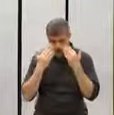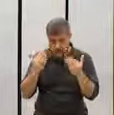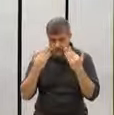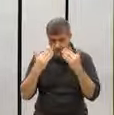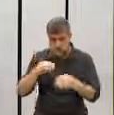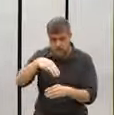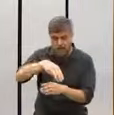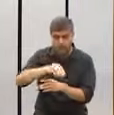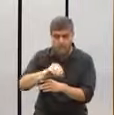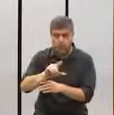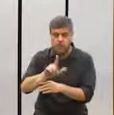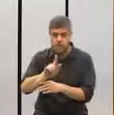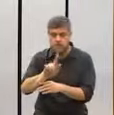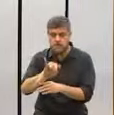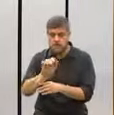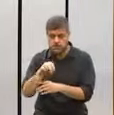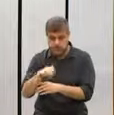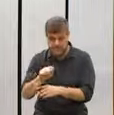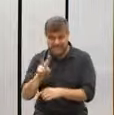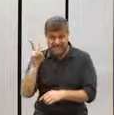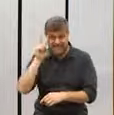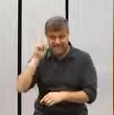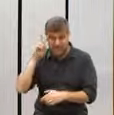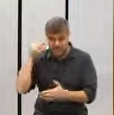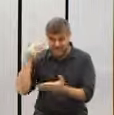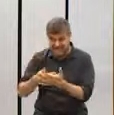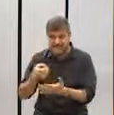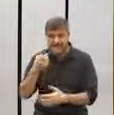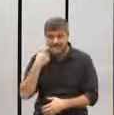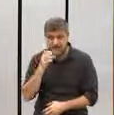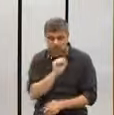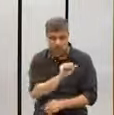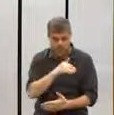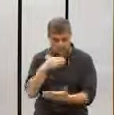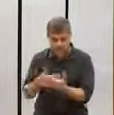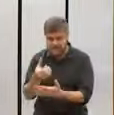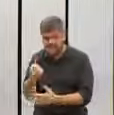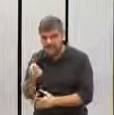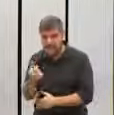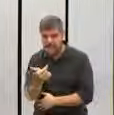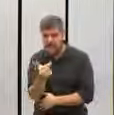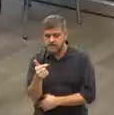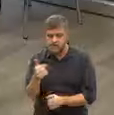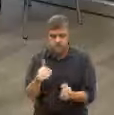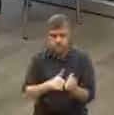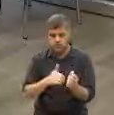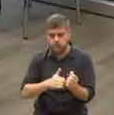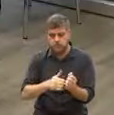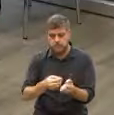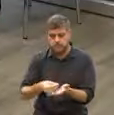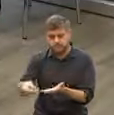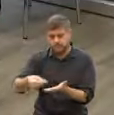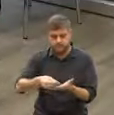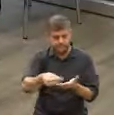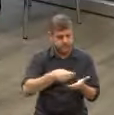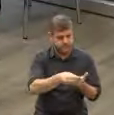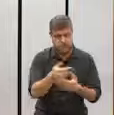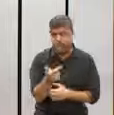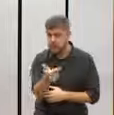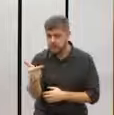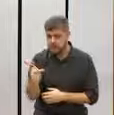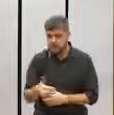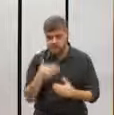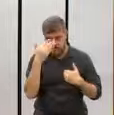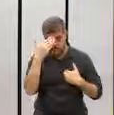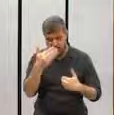da Mogiana, o atendimento é de segunda a sexta, das 8 às 18 e não há distribuição de senhas. É isso mesmo, né? Eu agradeço